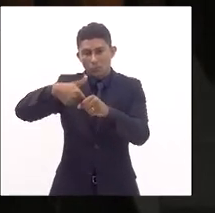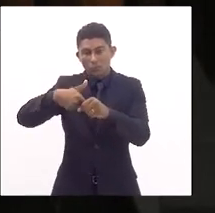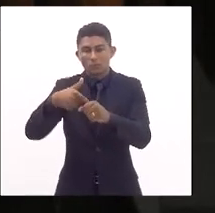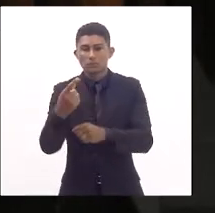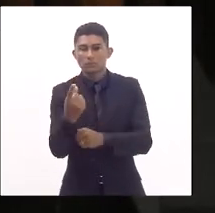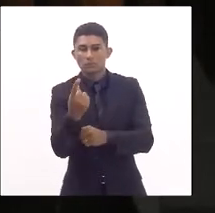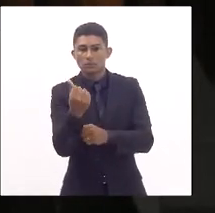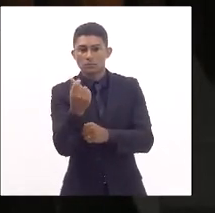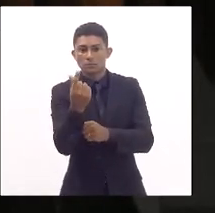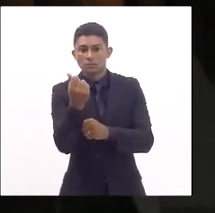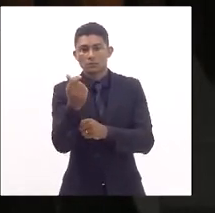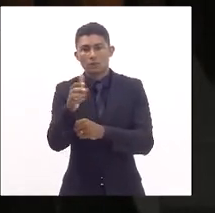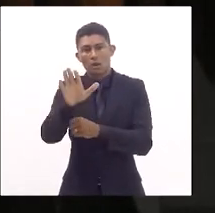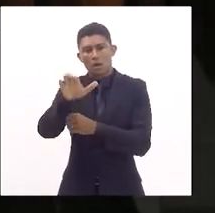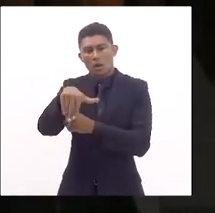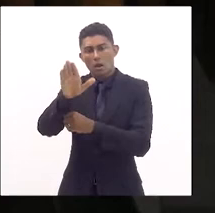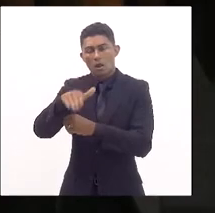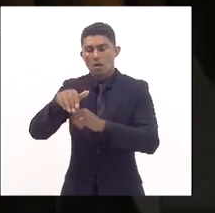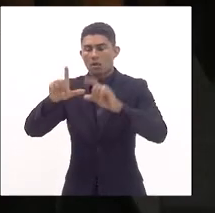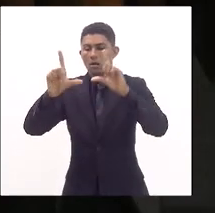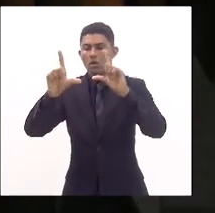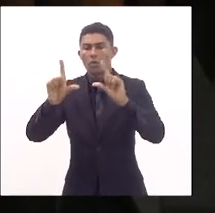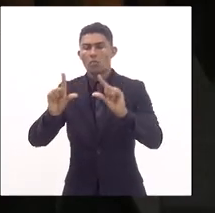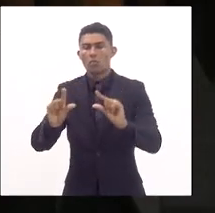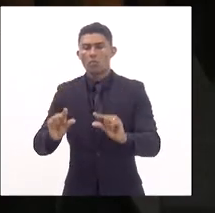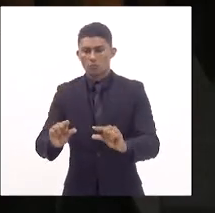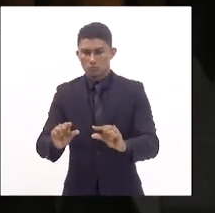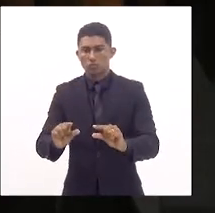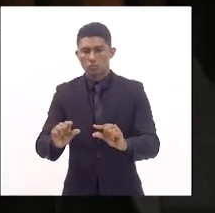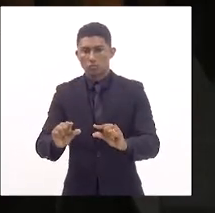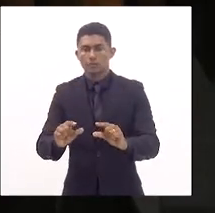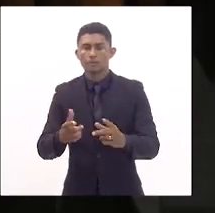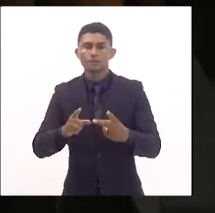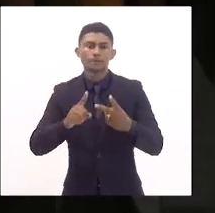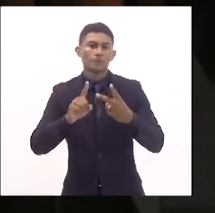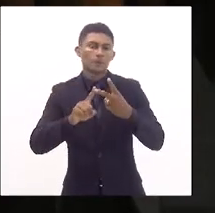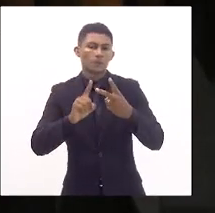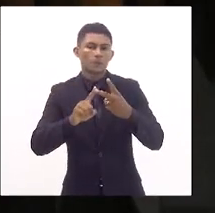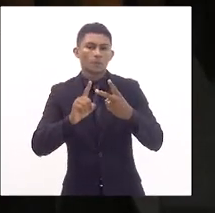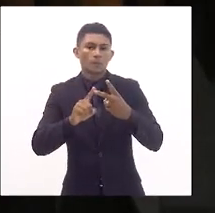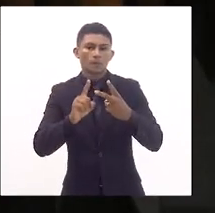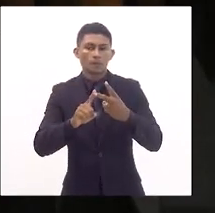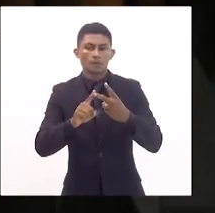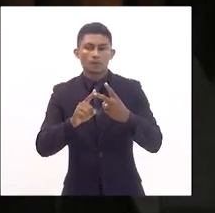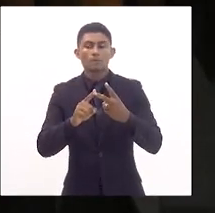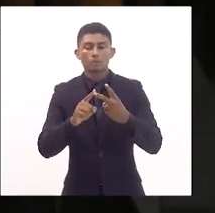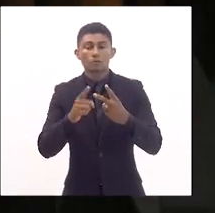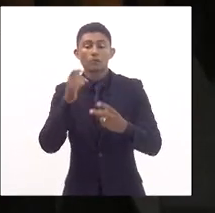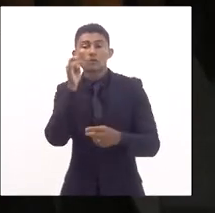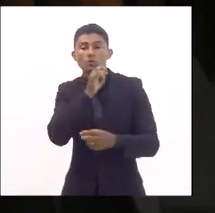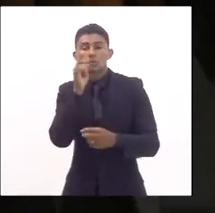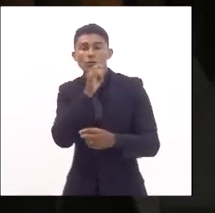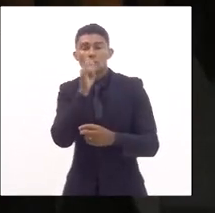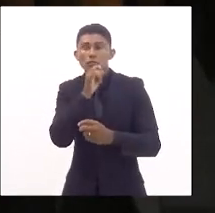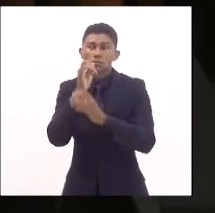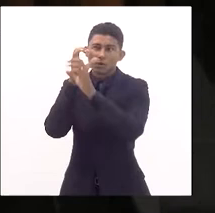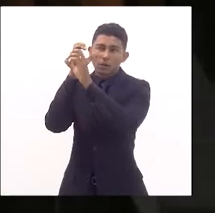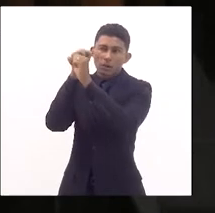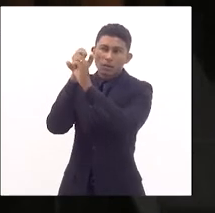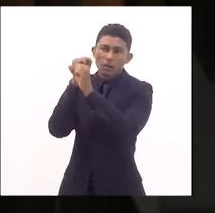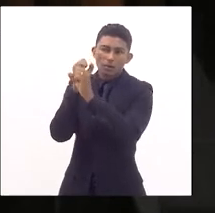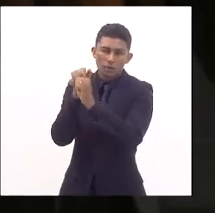na bomba a diminuir o tamanho das contas de energia